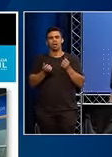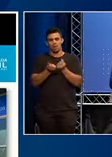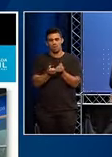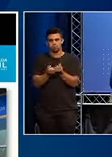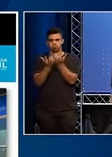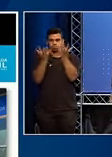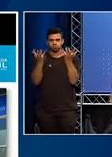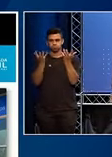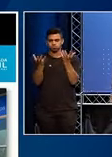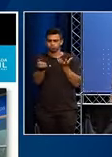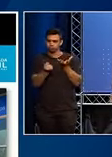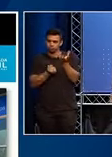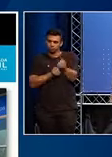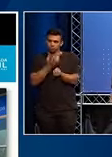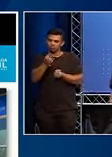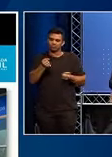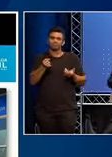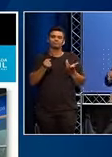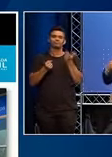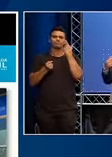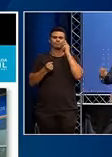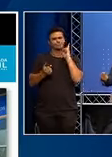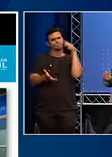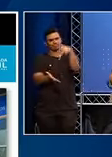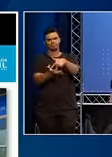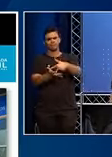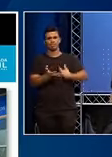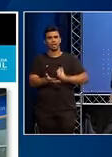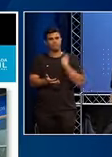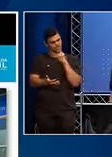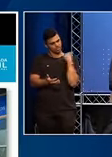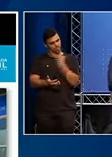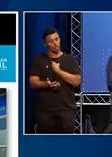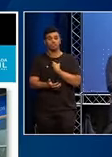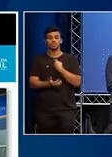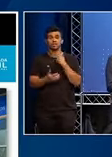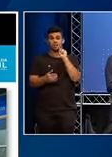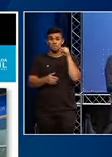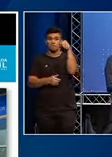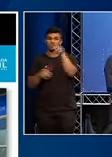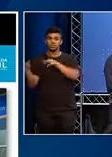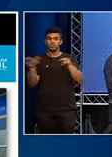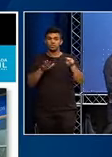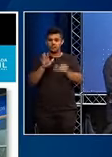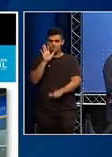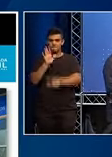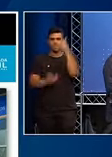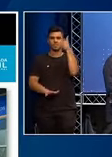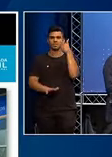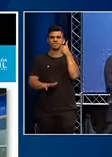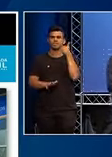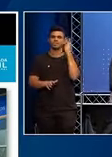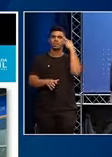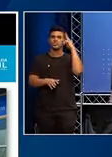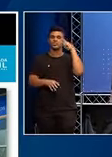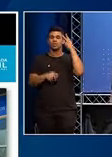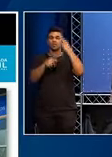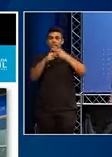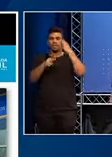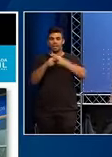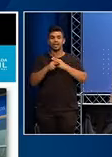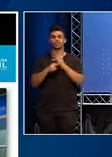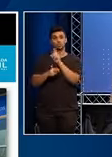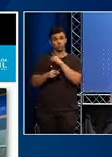começou, reforçando a nossa presença, e semana que vem, pela primeira vez, presidente, na história da Caixa, a gente vai